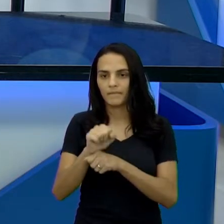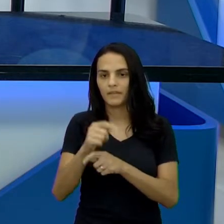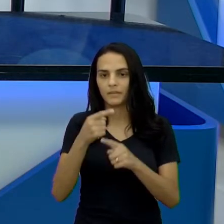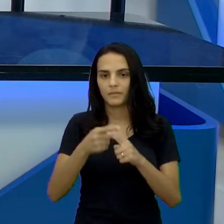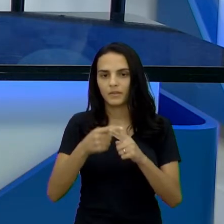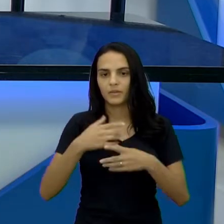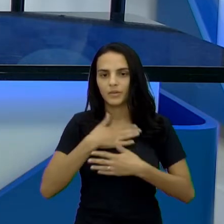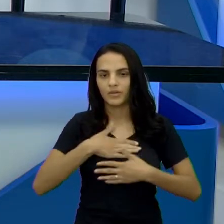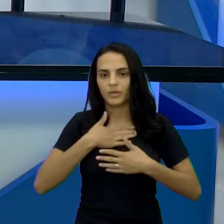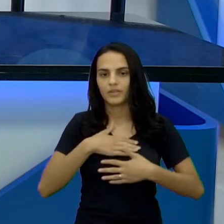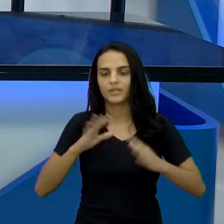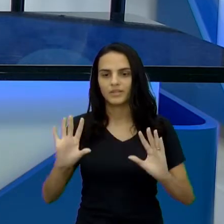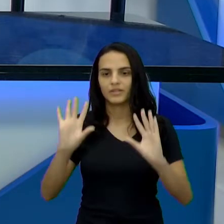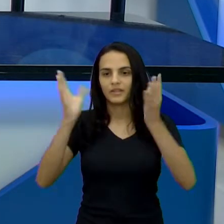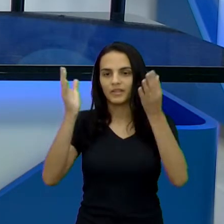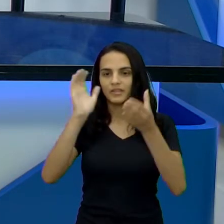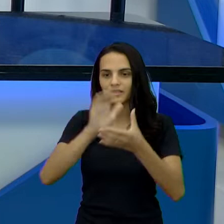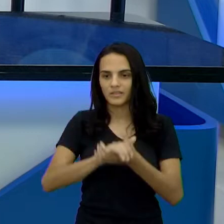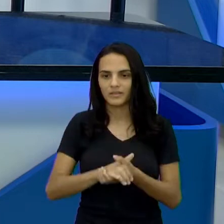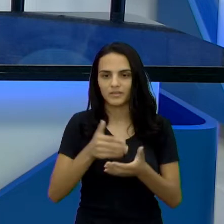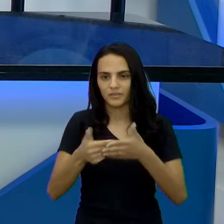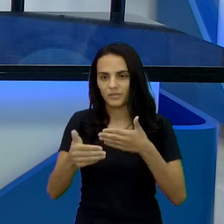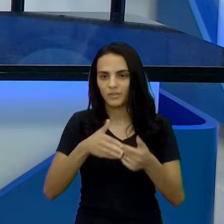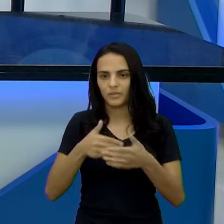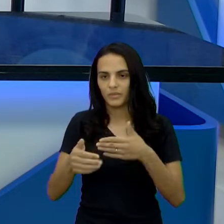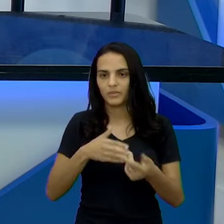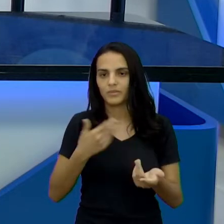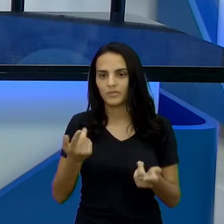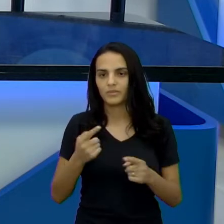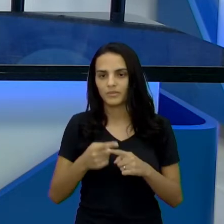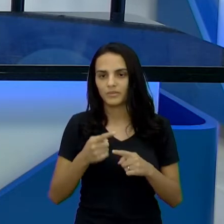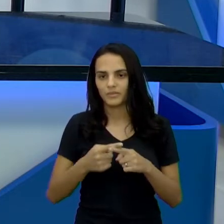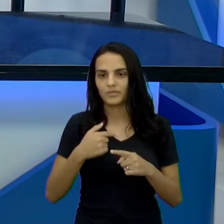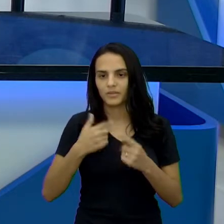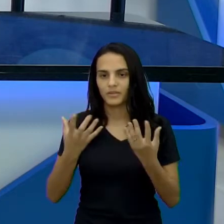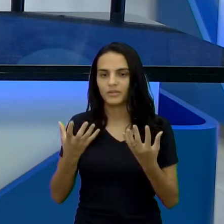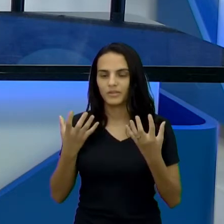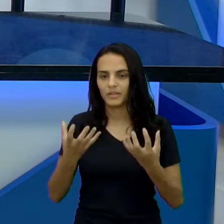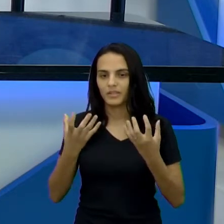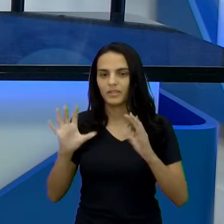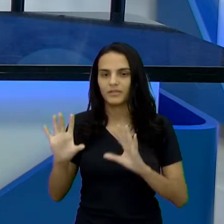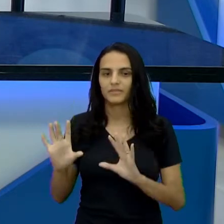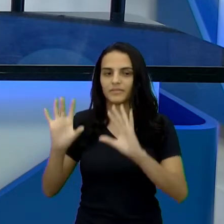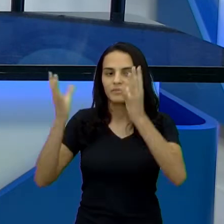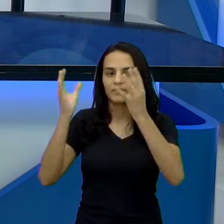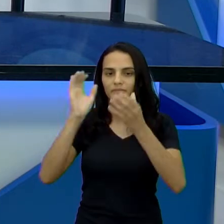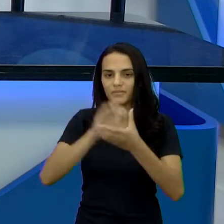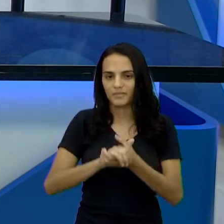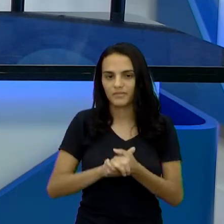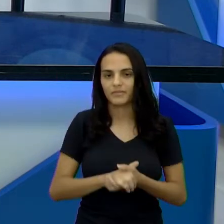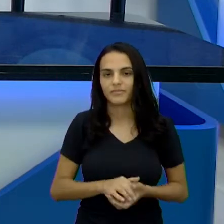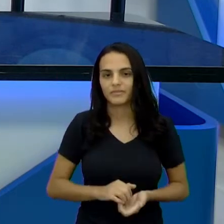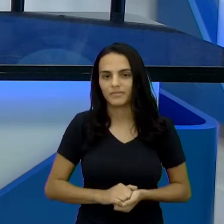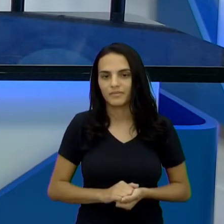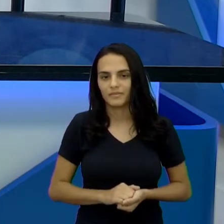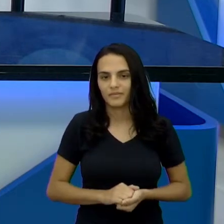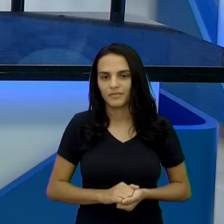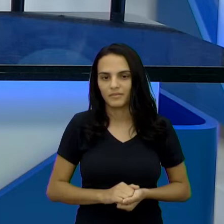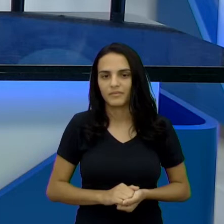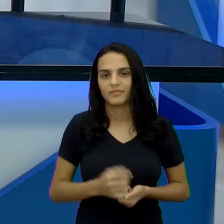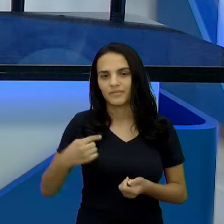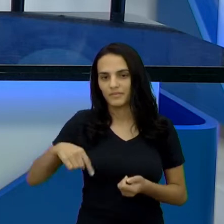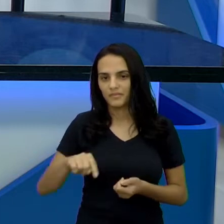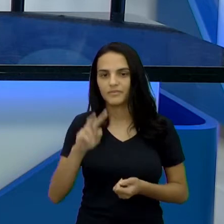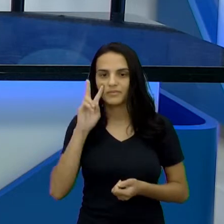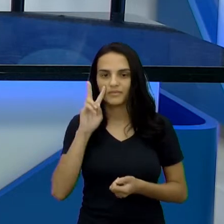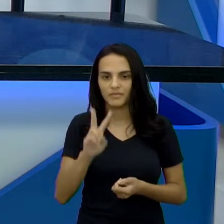casamento. Não importa o que ela acha de dar respeito, importa que eu quero a festa. Exato, mas aí é a festa, mas a gente já tem essa